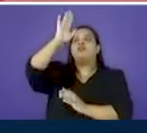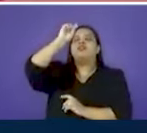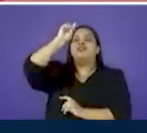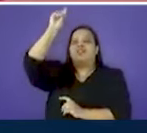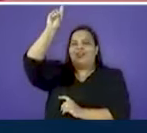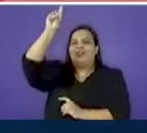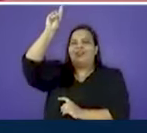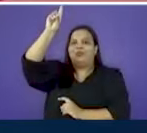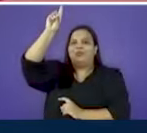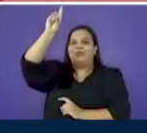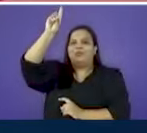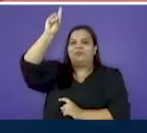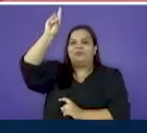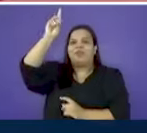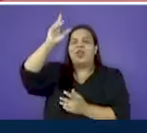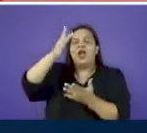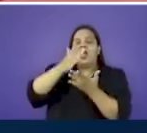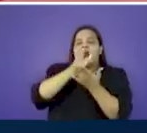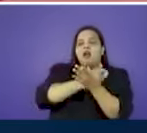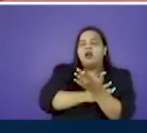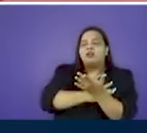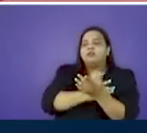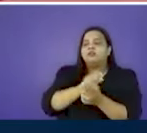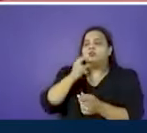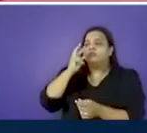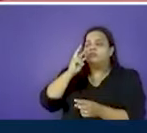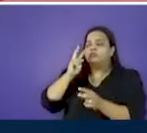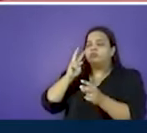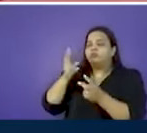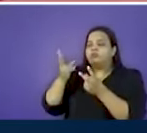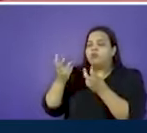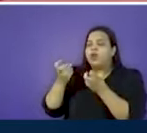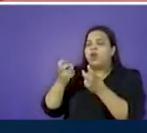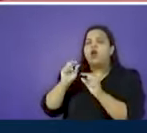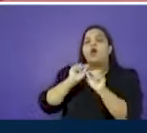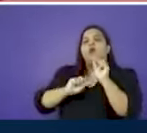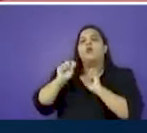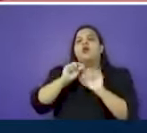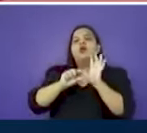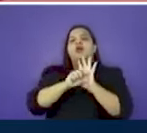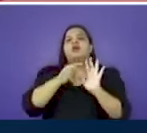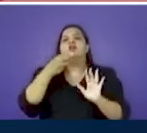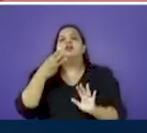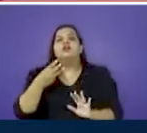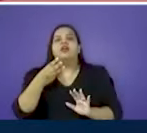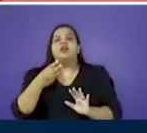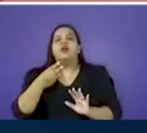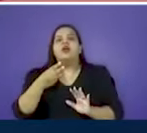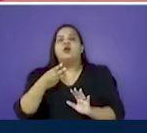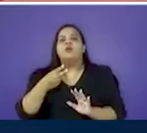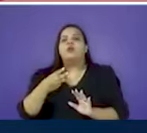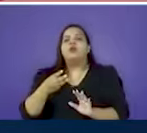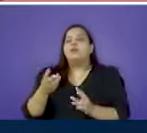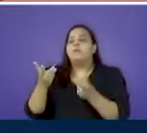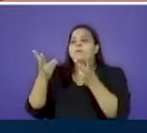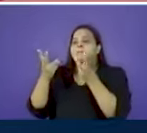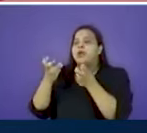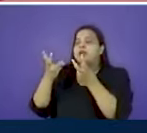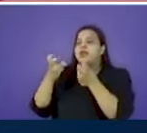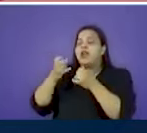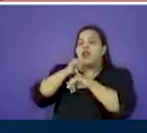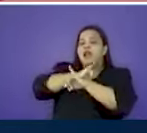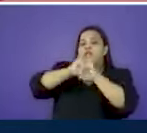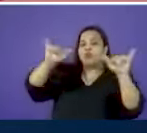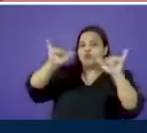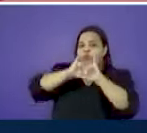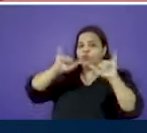antes, observemos aí no verso 3, ele diz: o que temos visto e ouvido, anunciamos também a vós